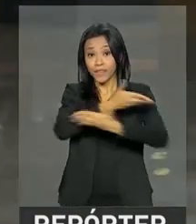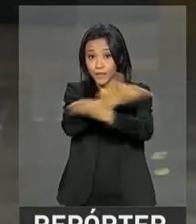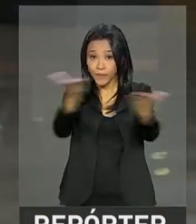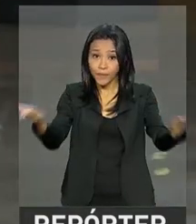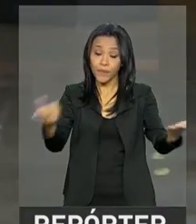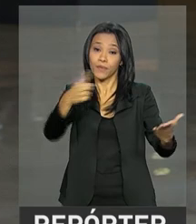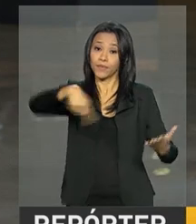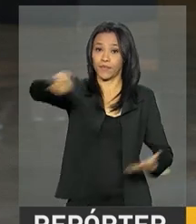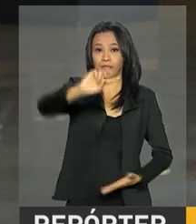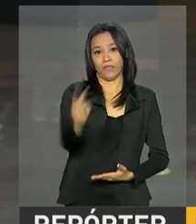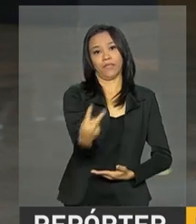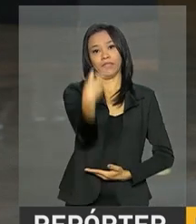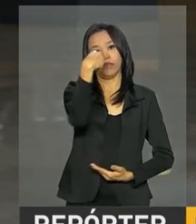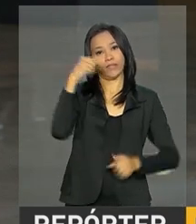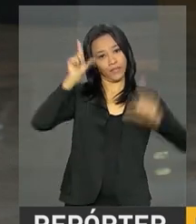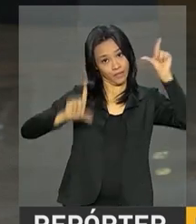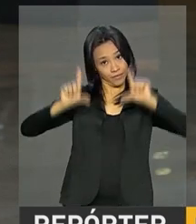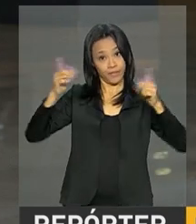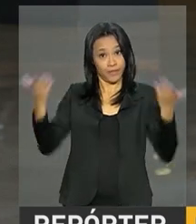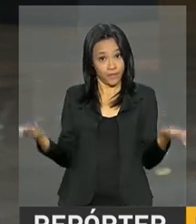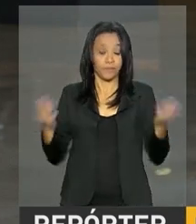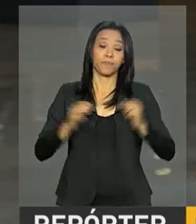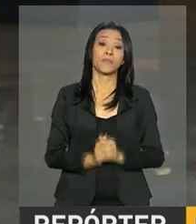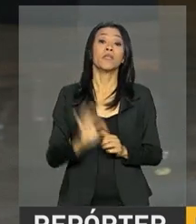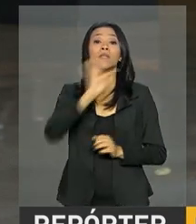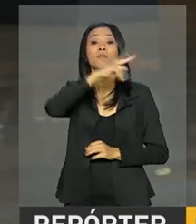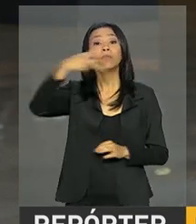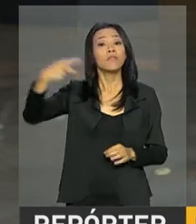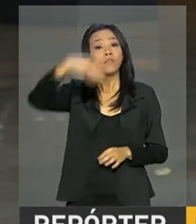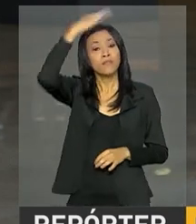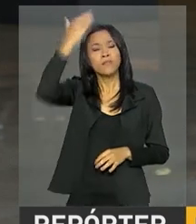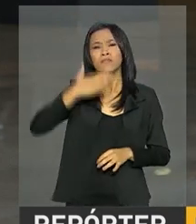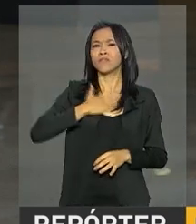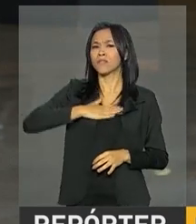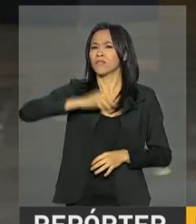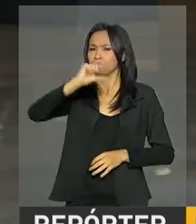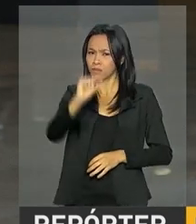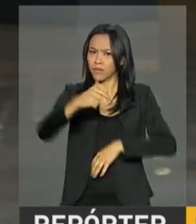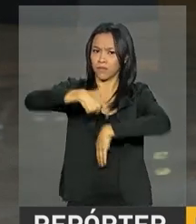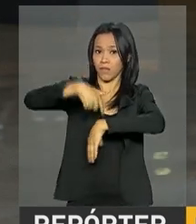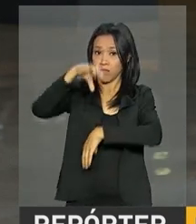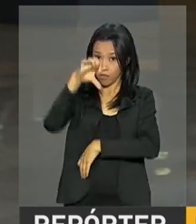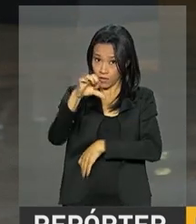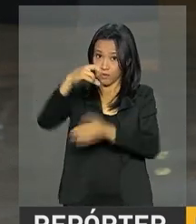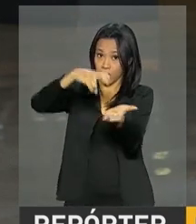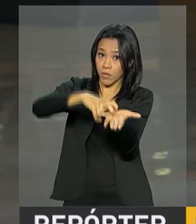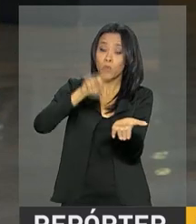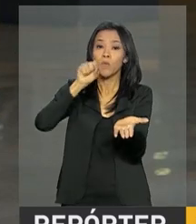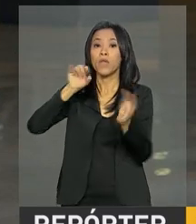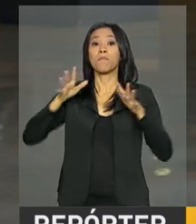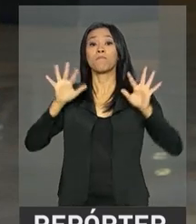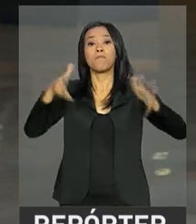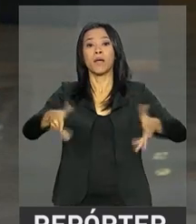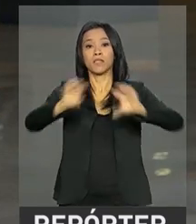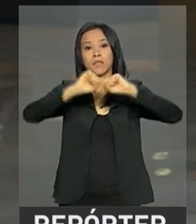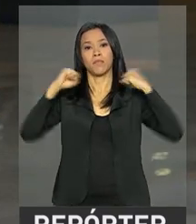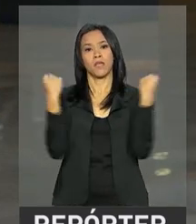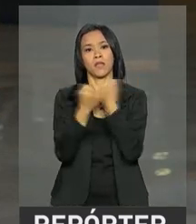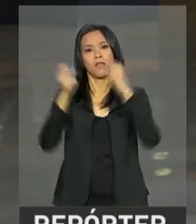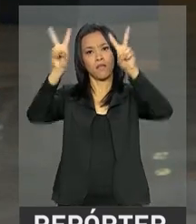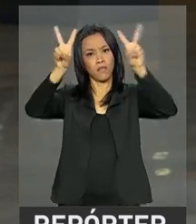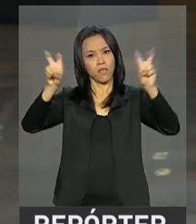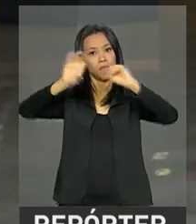que nos acompanham aqui na tv nbr pois é o presidente michel temer participa daqui a pouquinho às nove e meia da manhã de seminário sobre segurança pública